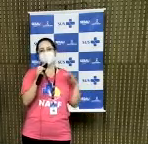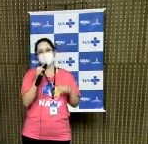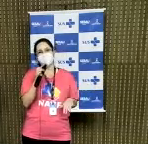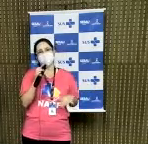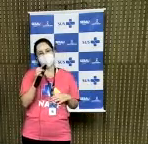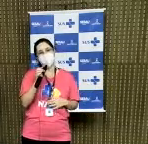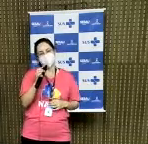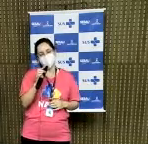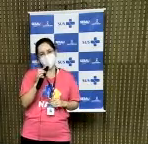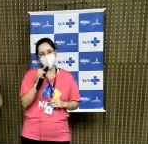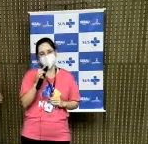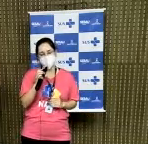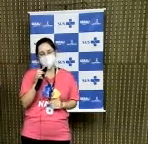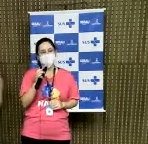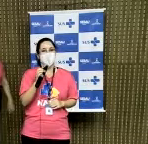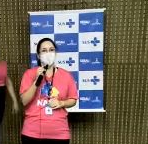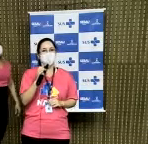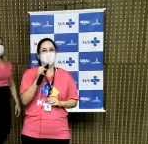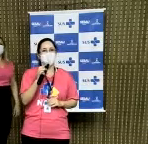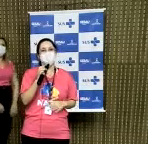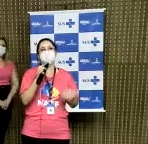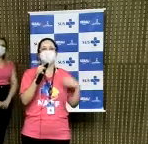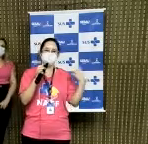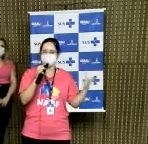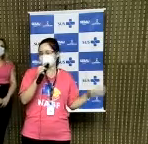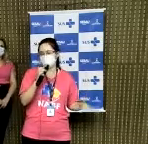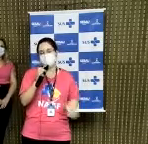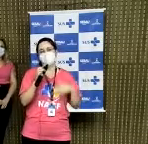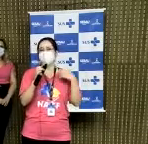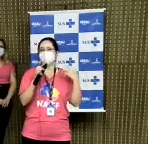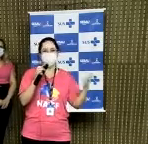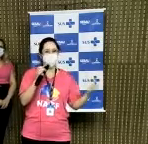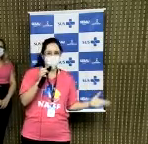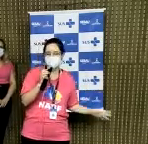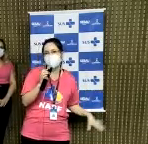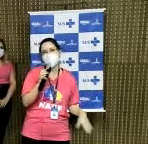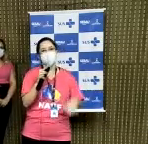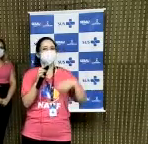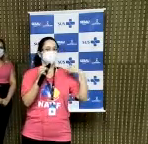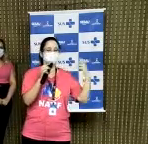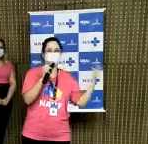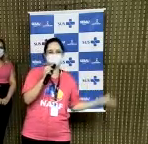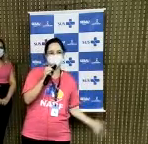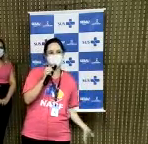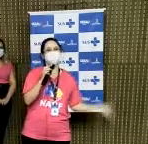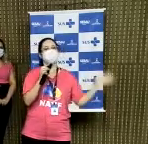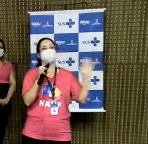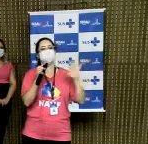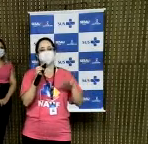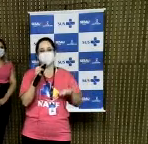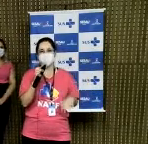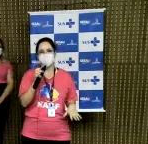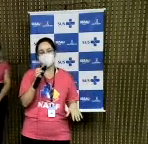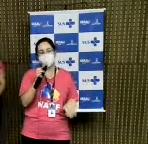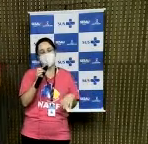servidor quanto com os usuários, né? Temos a dificuldade, como qualquer outra unidade, seja de espaço físico,